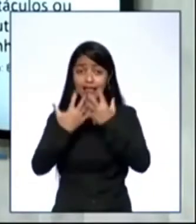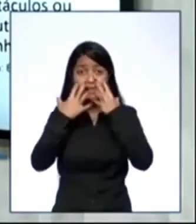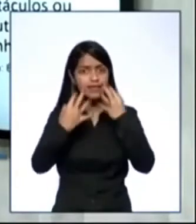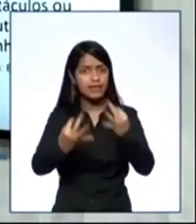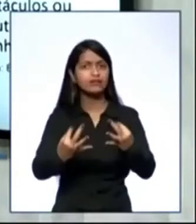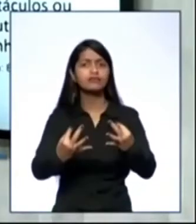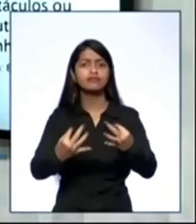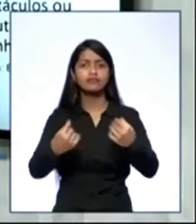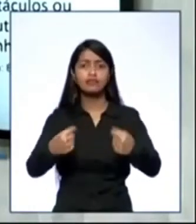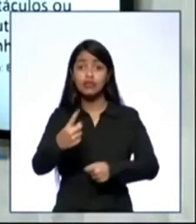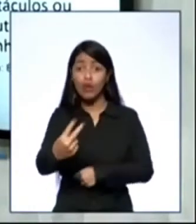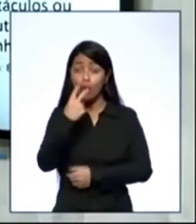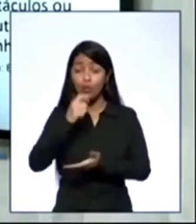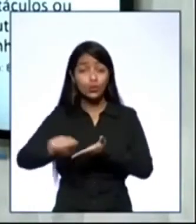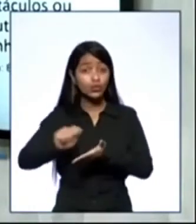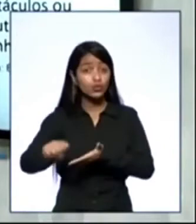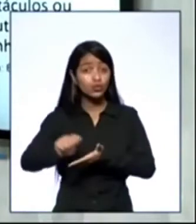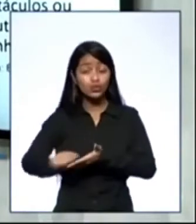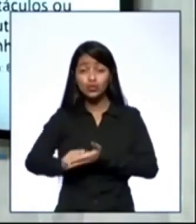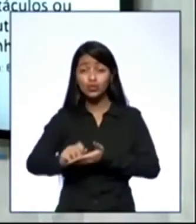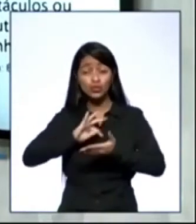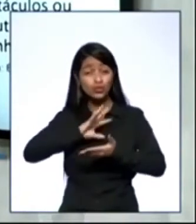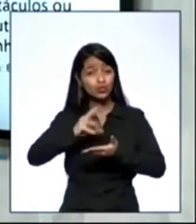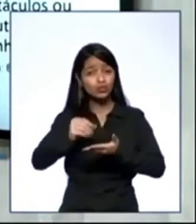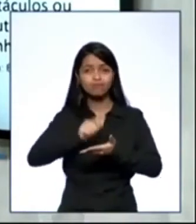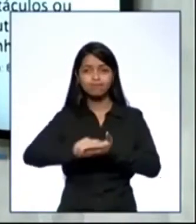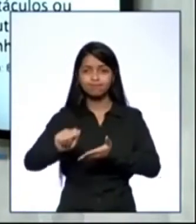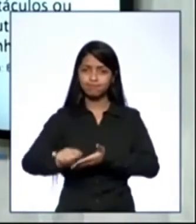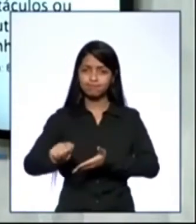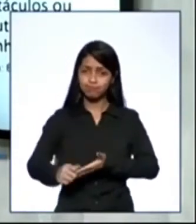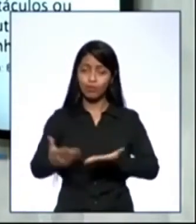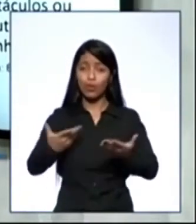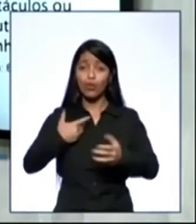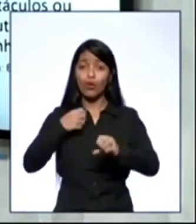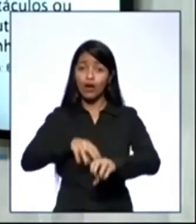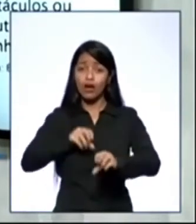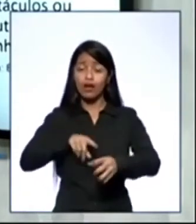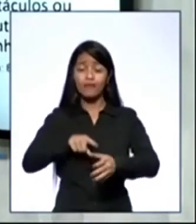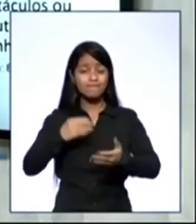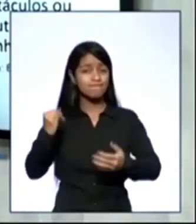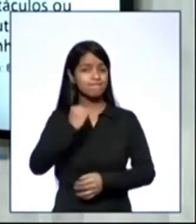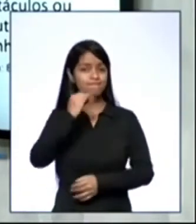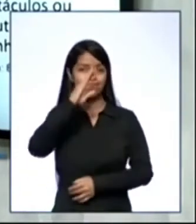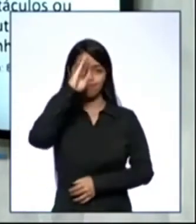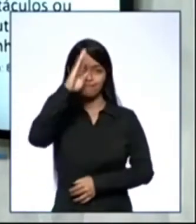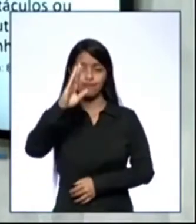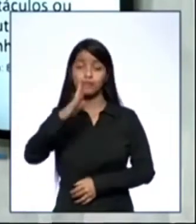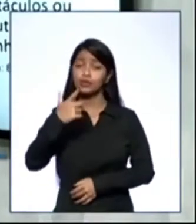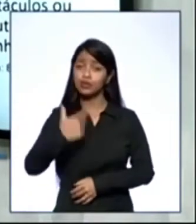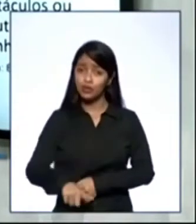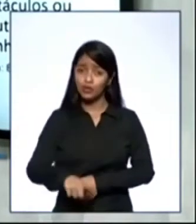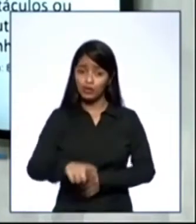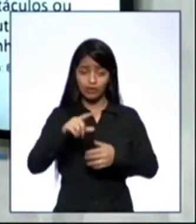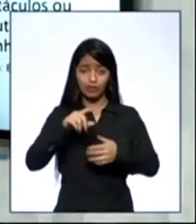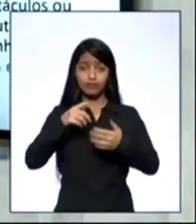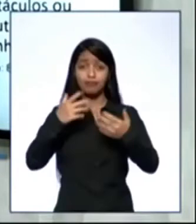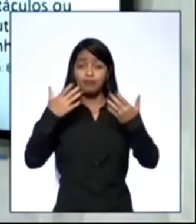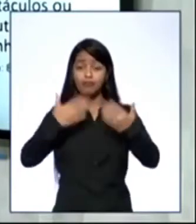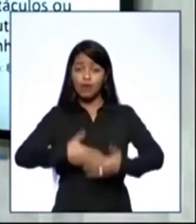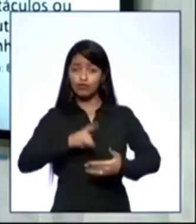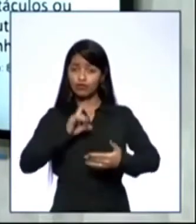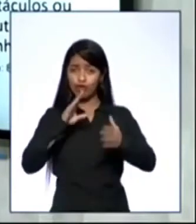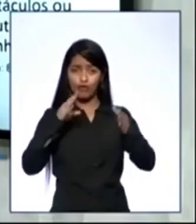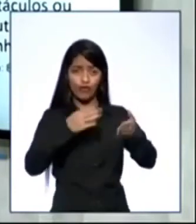você fica olhando assim pra mim, anota tudo e saiba tudo. Essa aula tem um significado muito grande. De novo, não só para Enem, é um